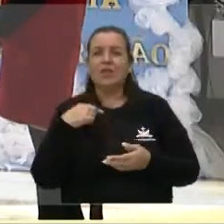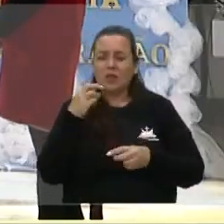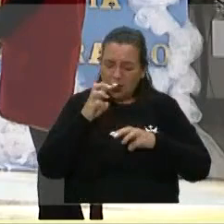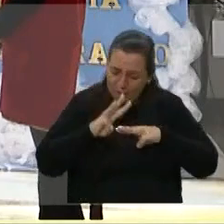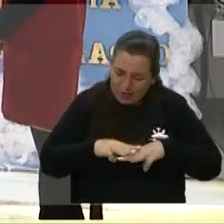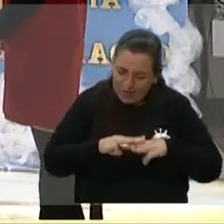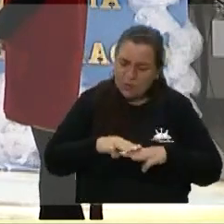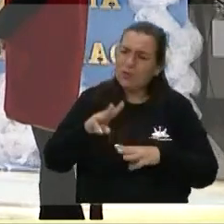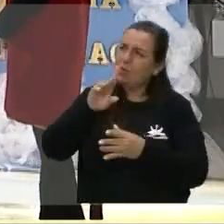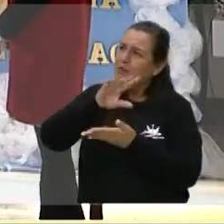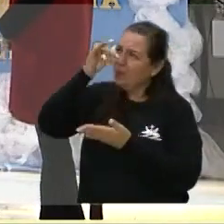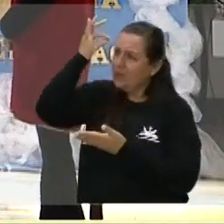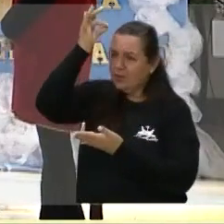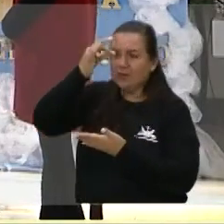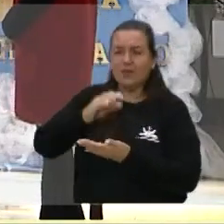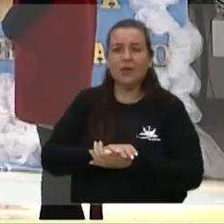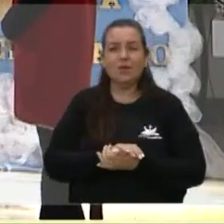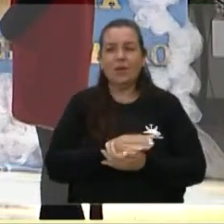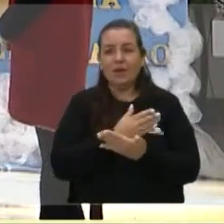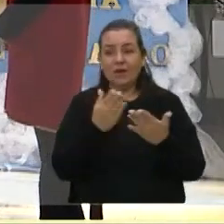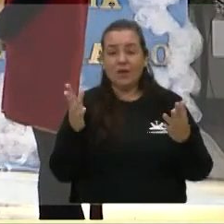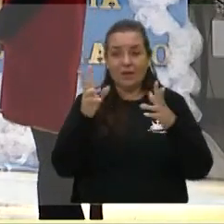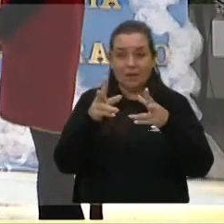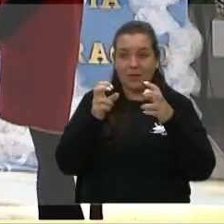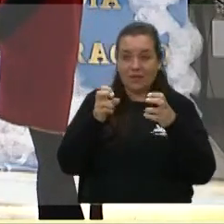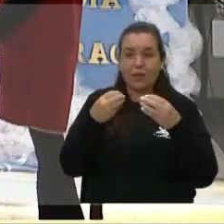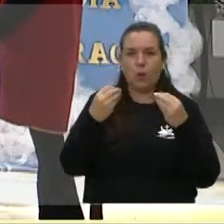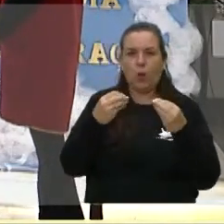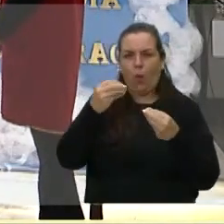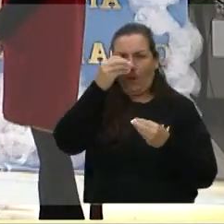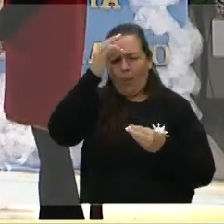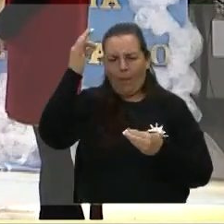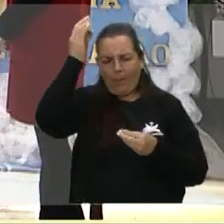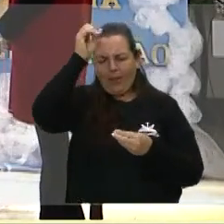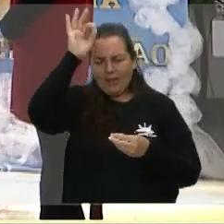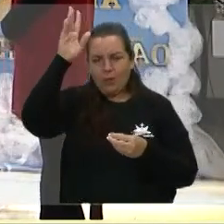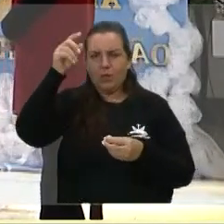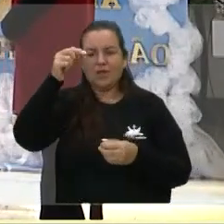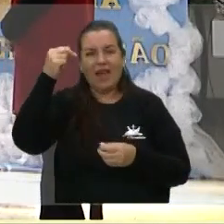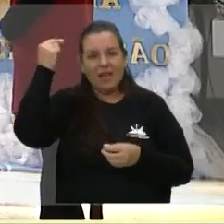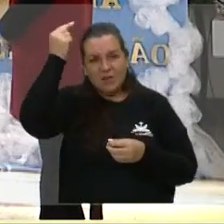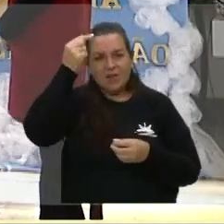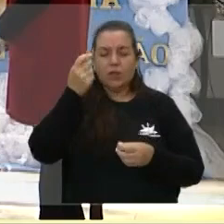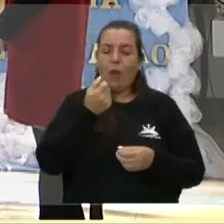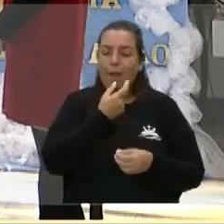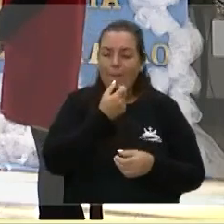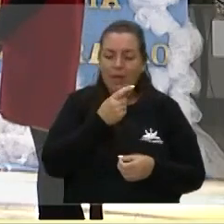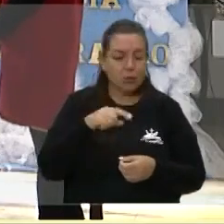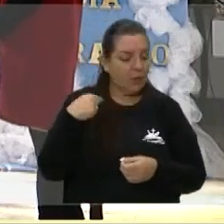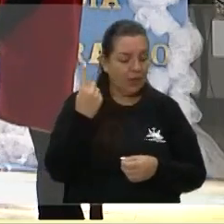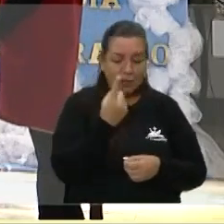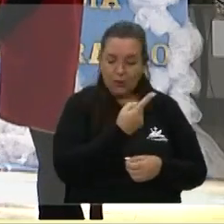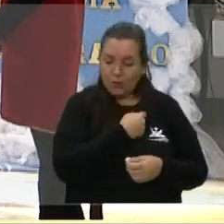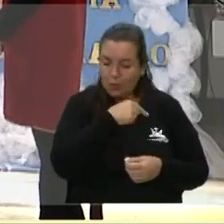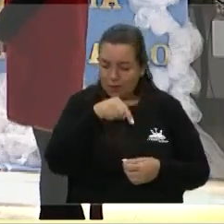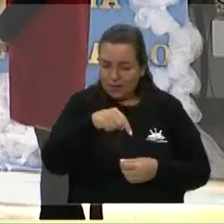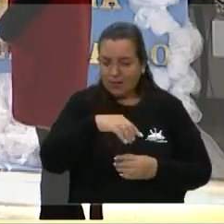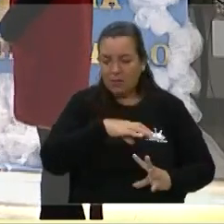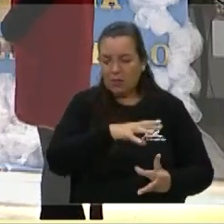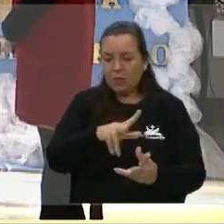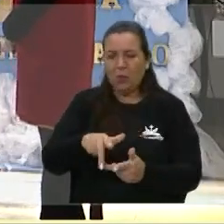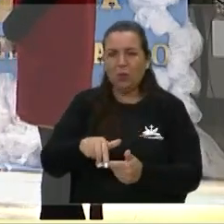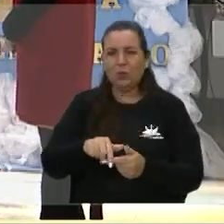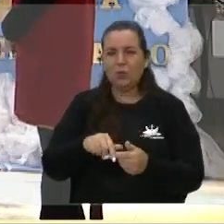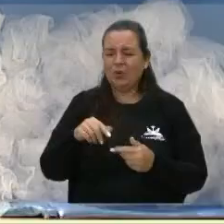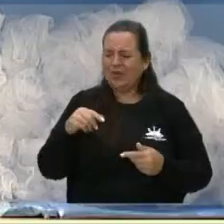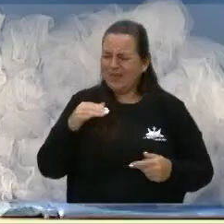Santo. Você percebe como Pentecostes é um santo remédio para essa humanidade decaída,